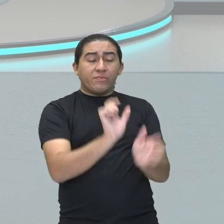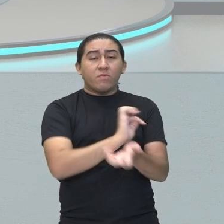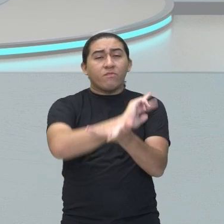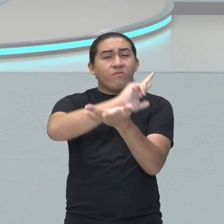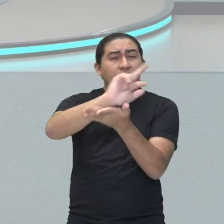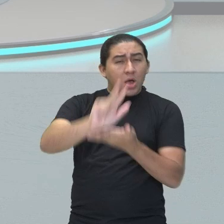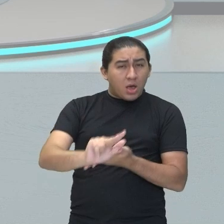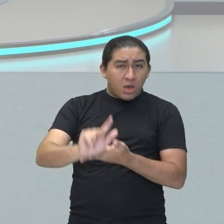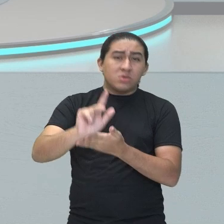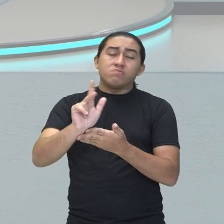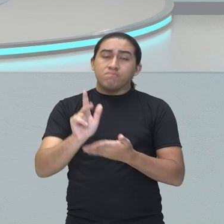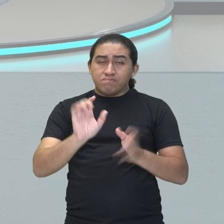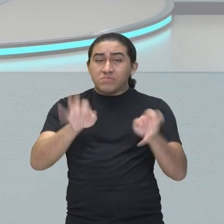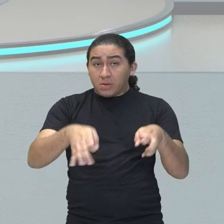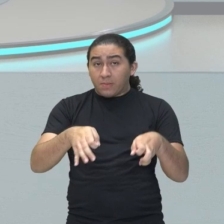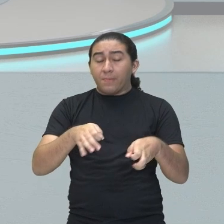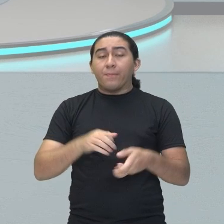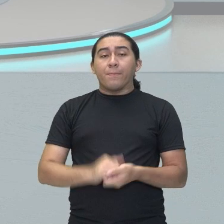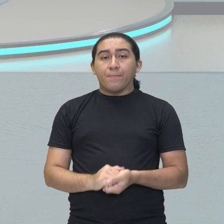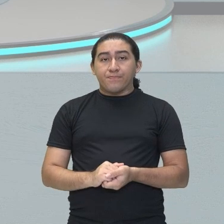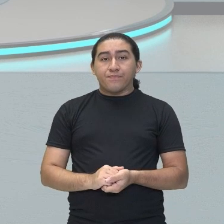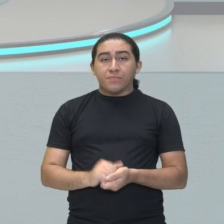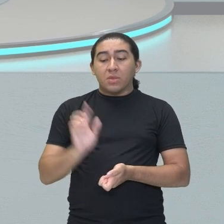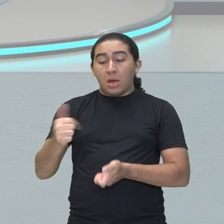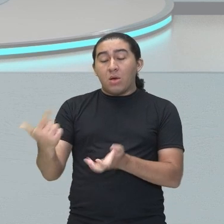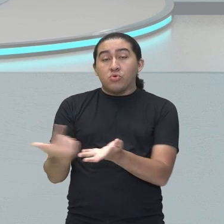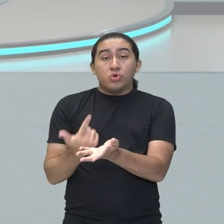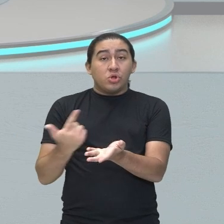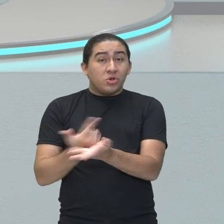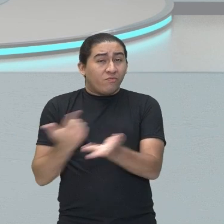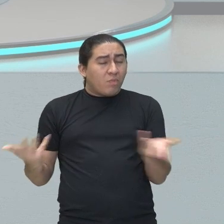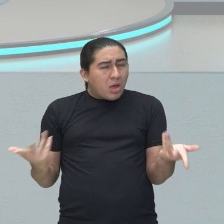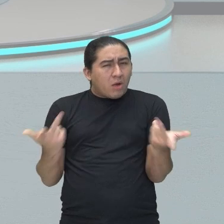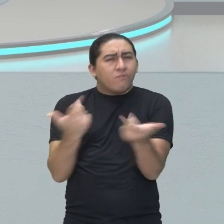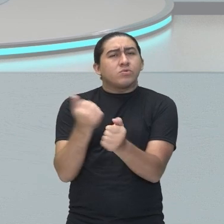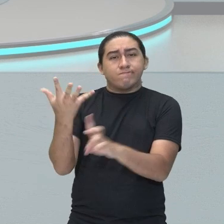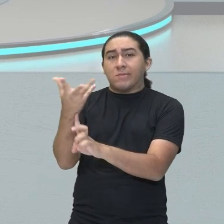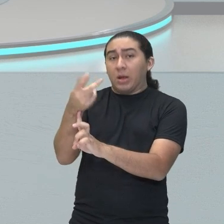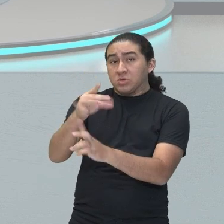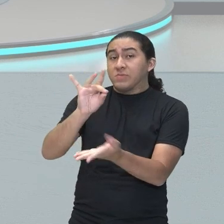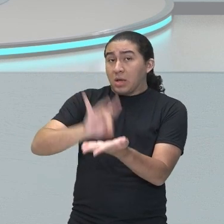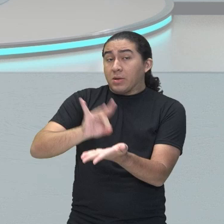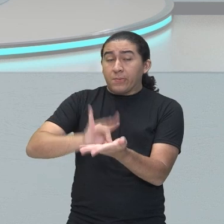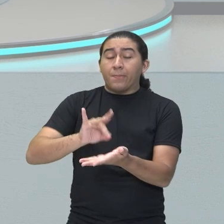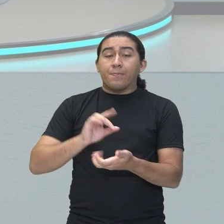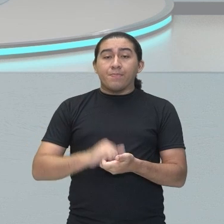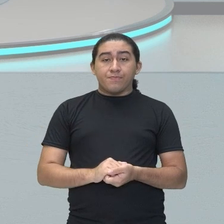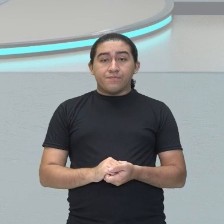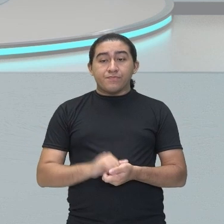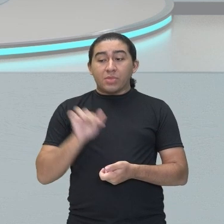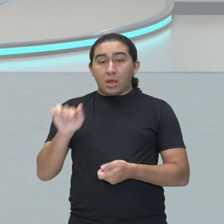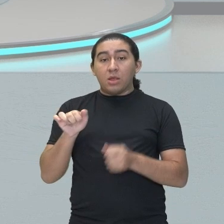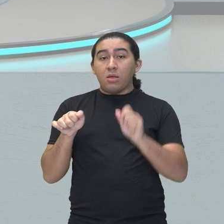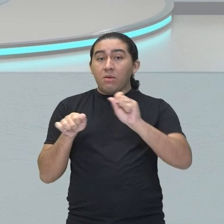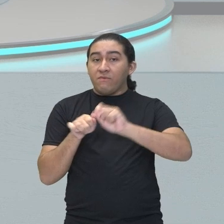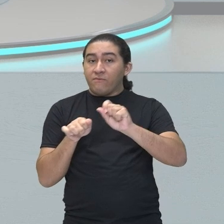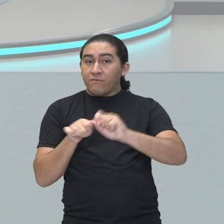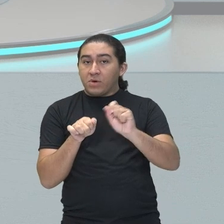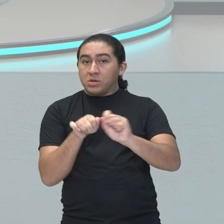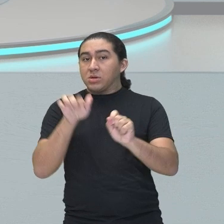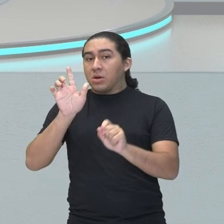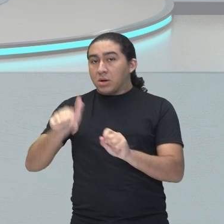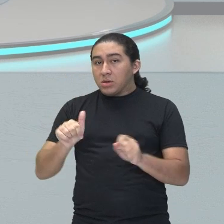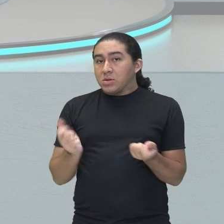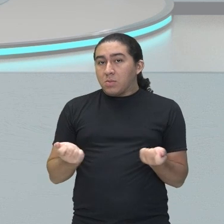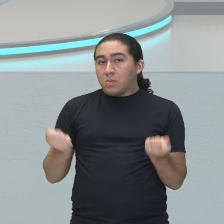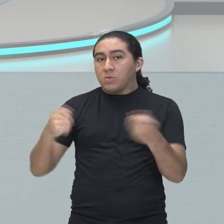palavras rebuscadas. Então, é uma obra de arte mesmo, a epopeia. Então, ele fez essa epopeia